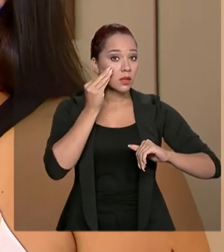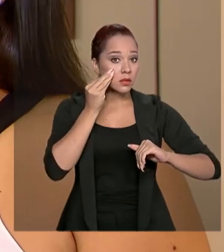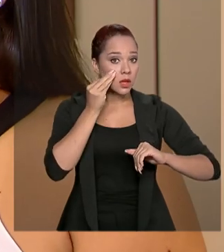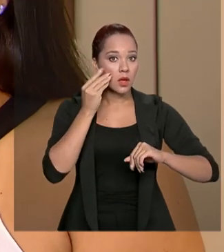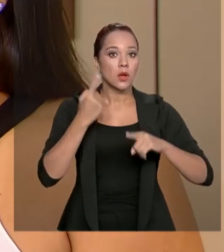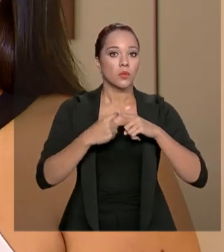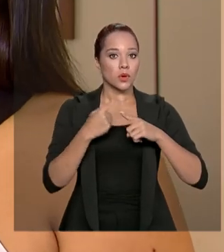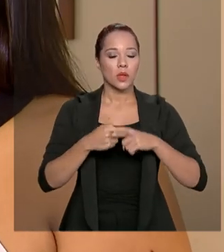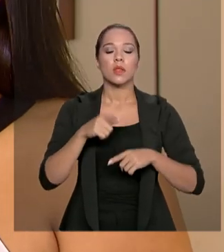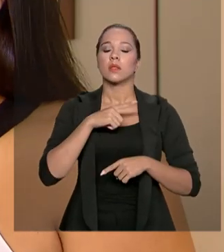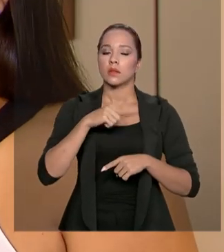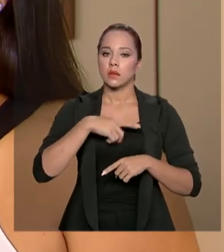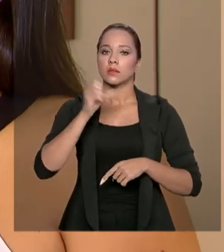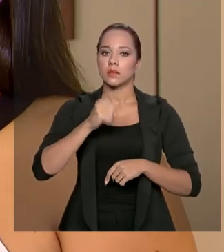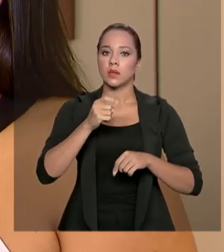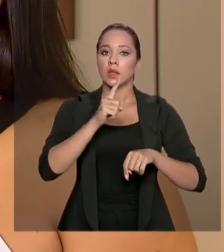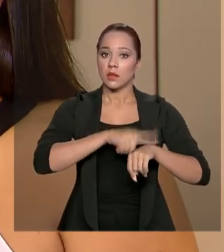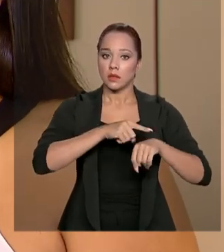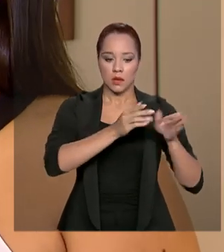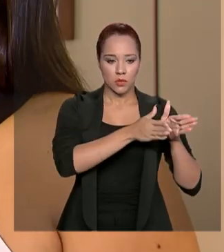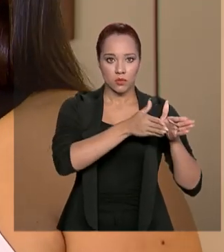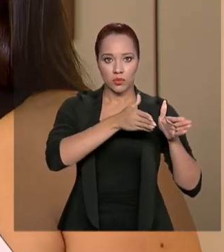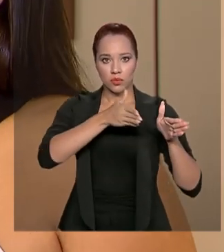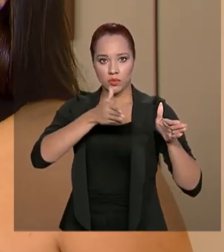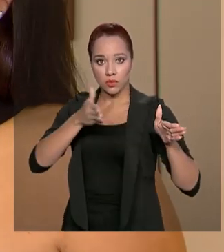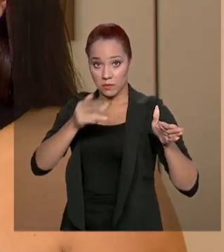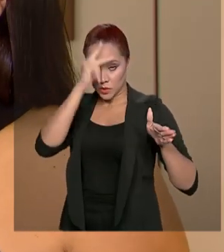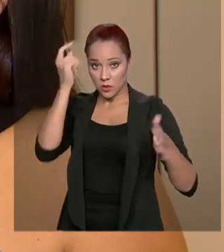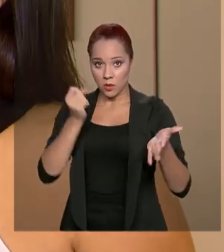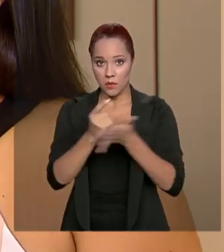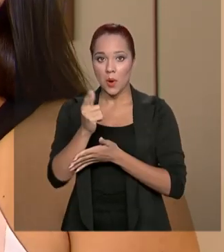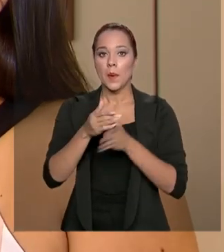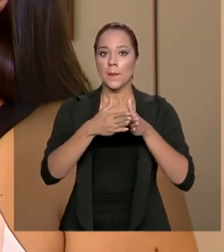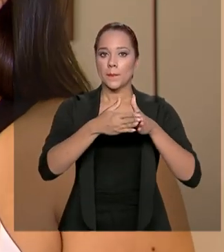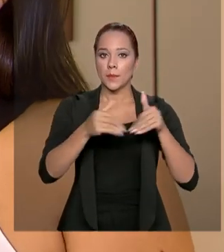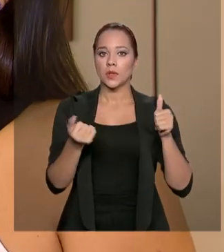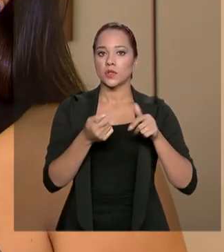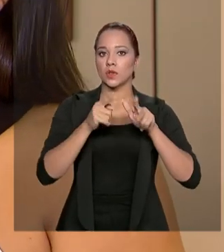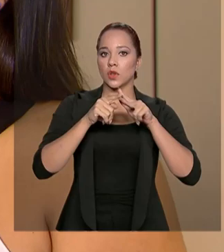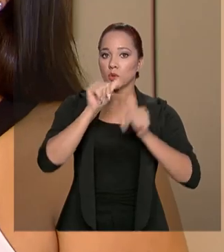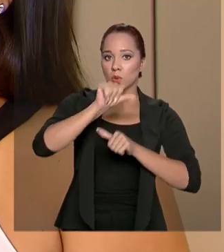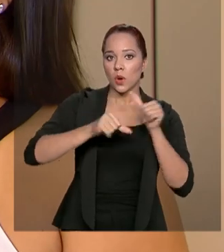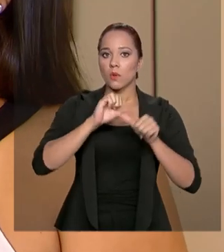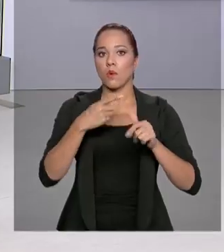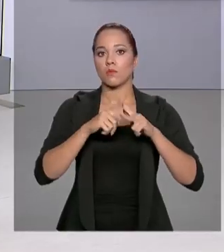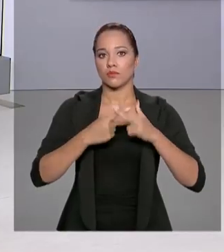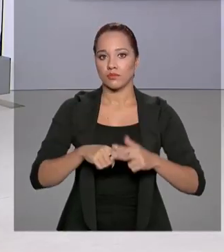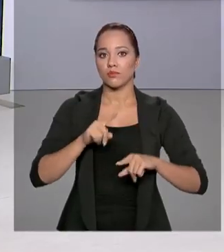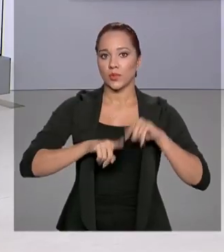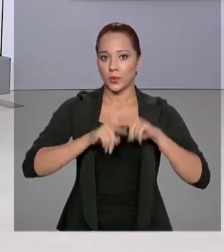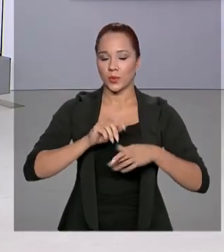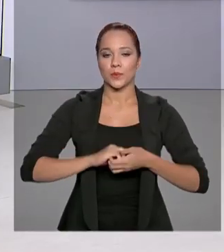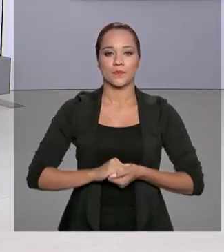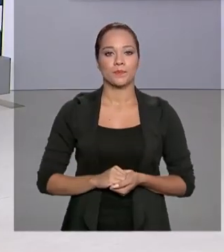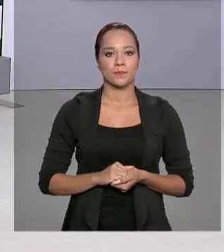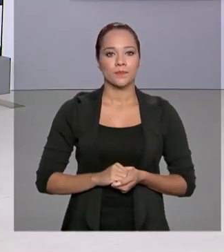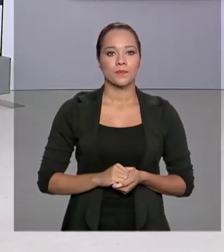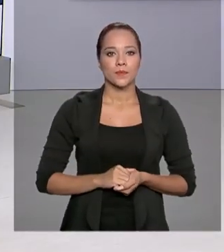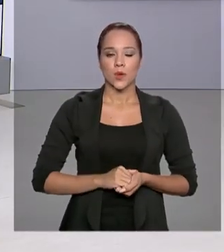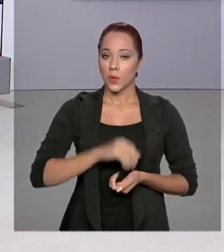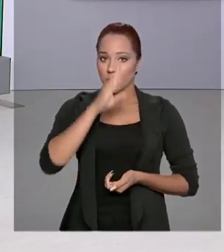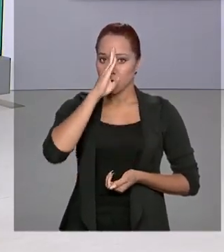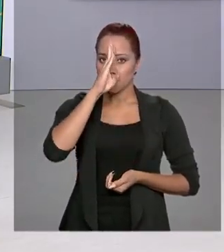existem sim prazos que são contados para o consumidor requerer a reparação daquele produto. O principal